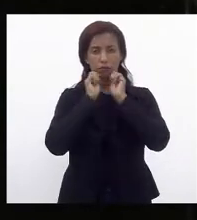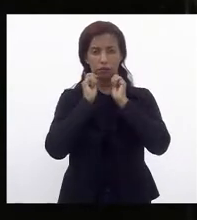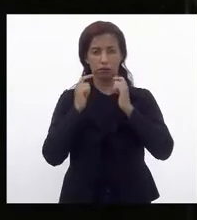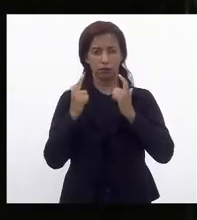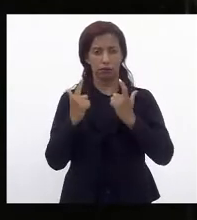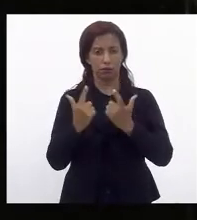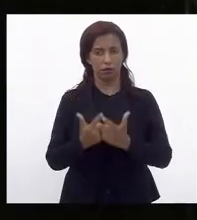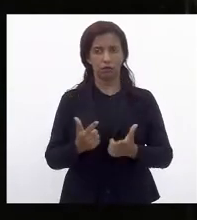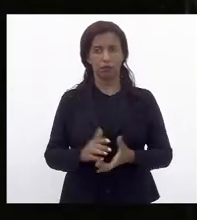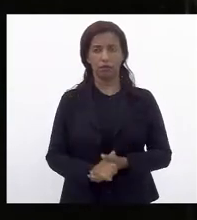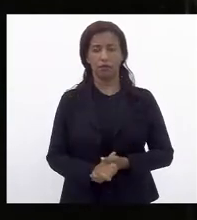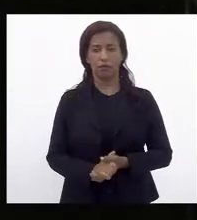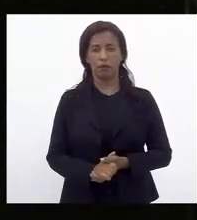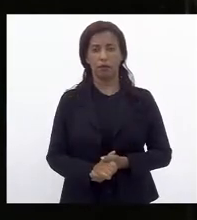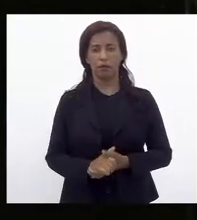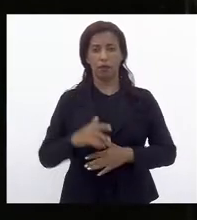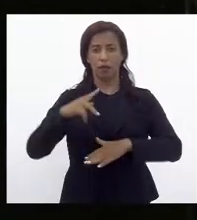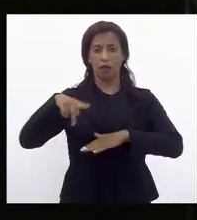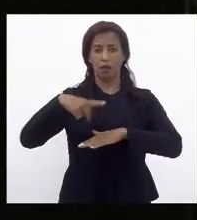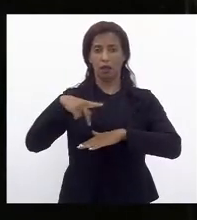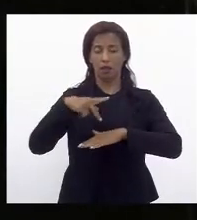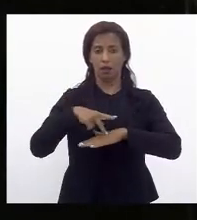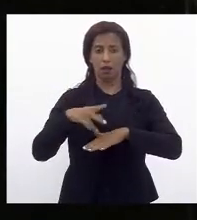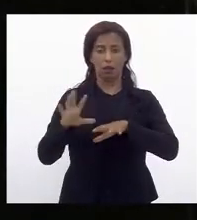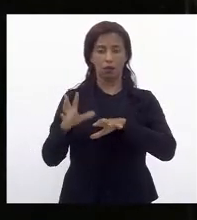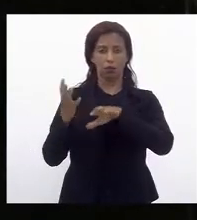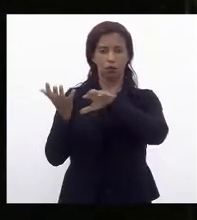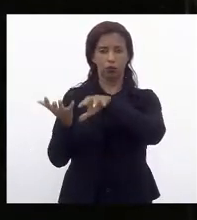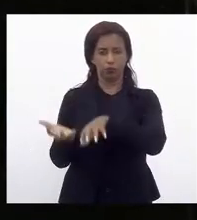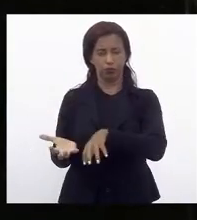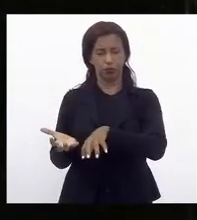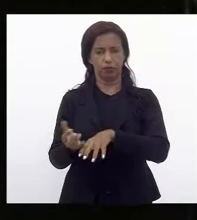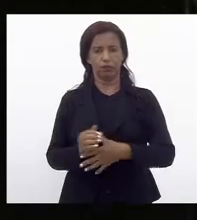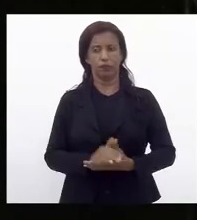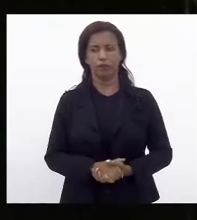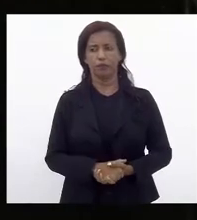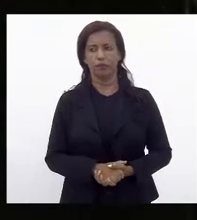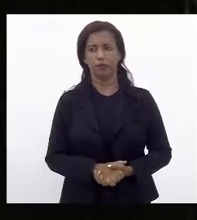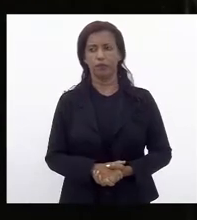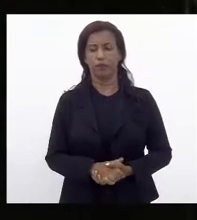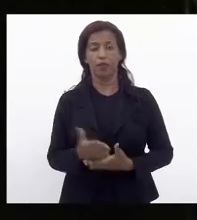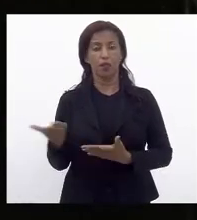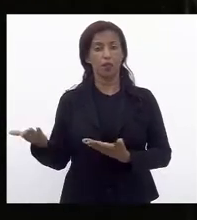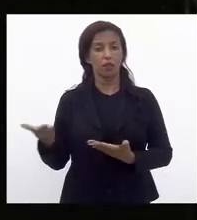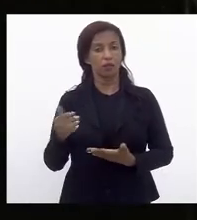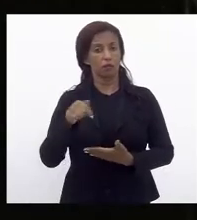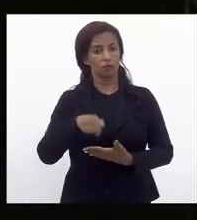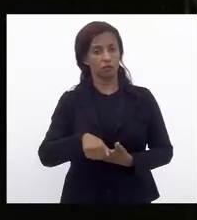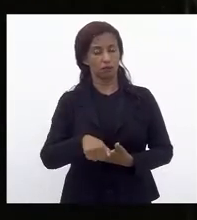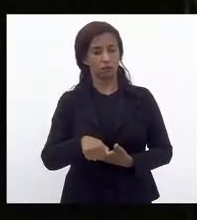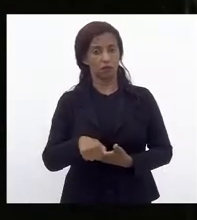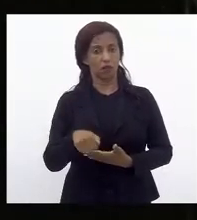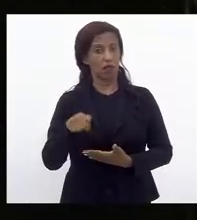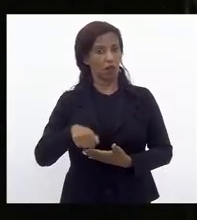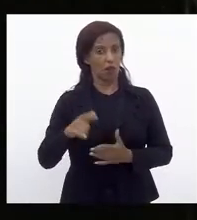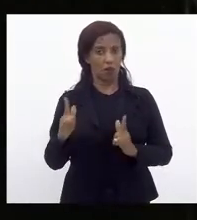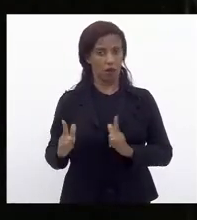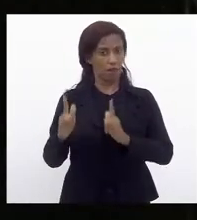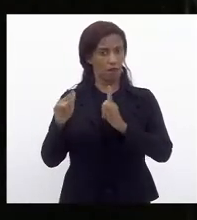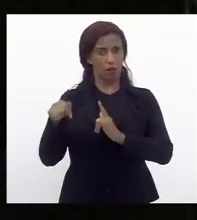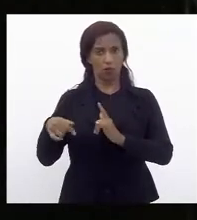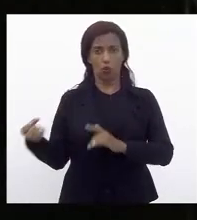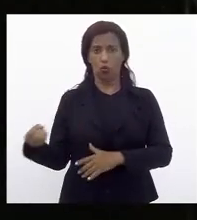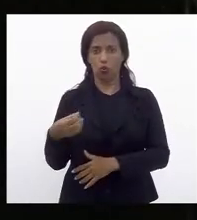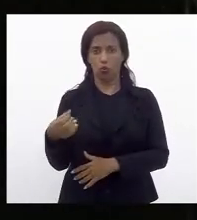Assembleia Nacional, dentro do Congresso Nacional. E trouxe aqui para casa, não era esse prédio,